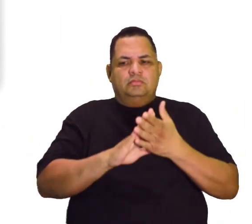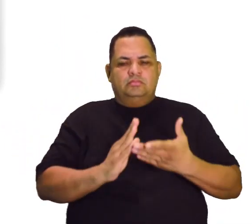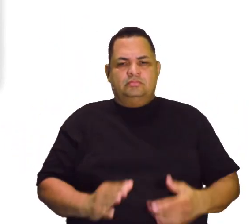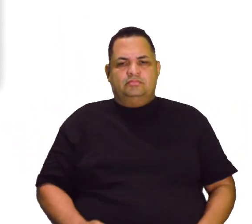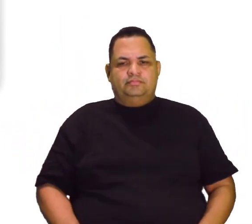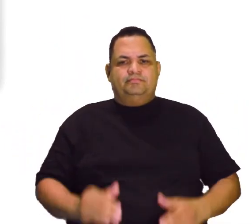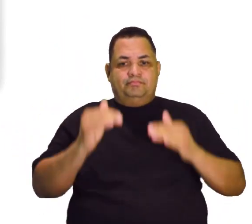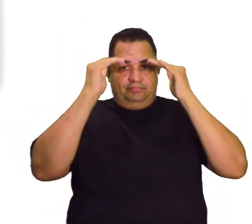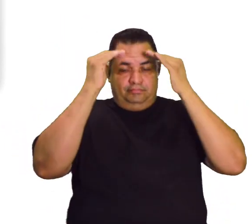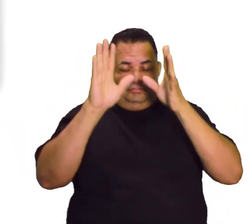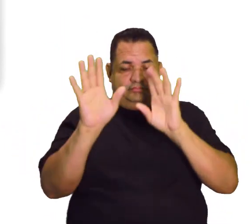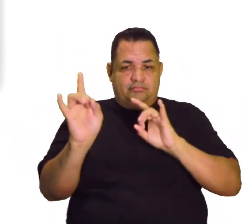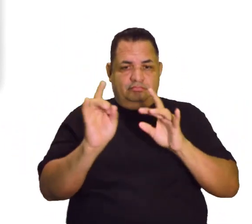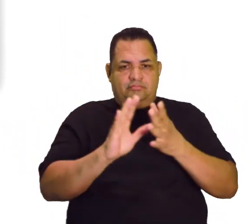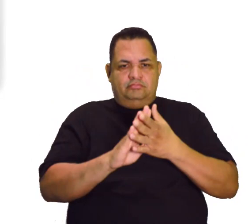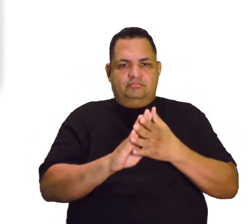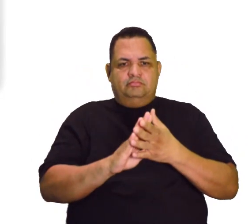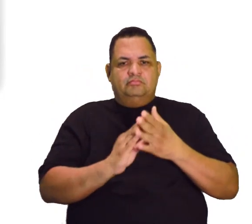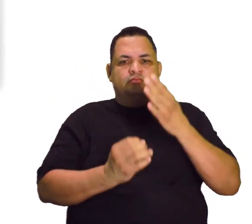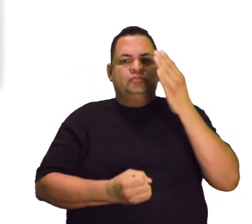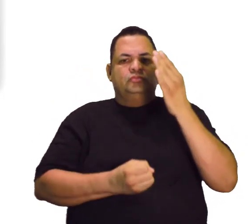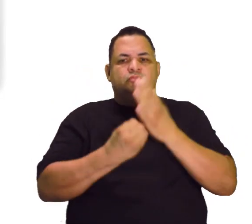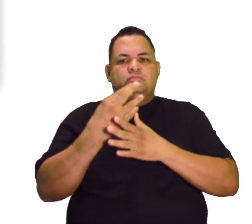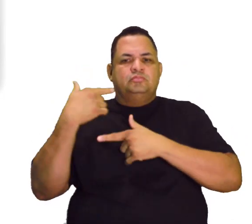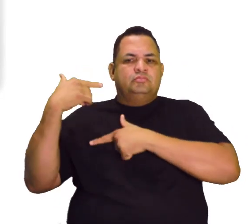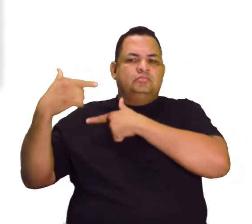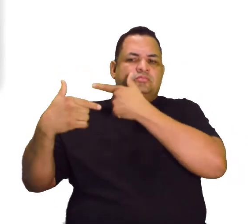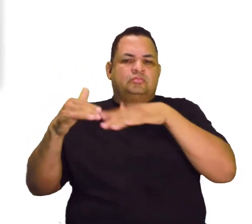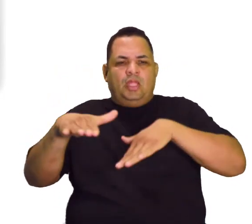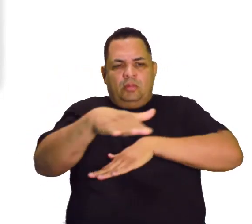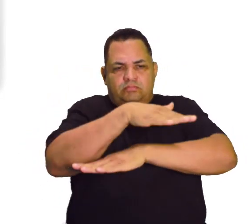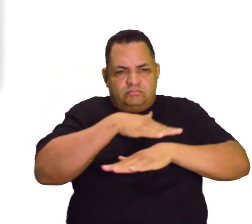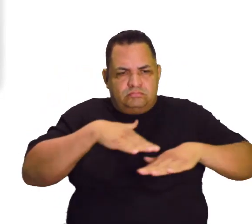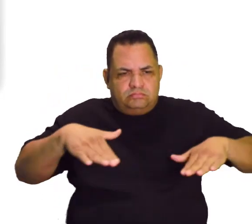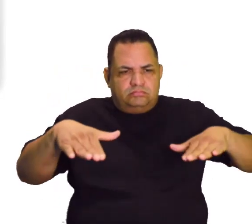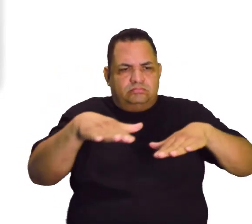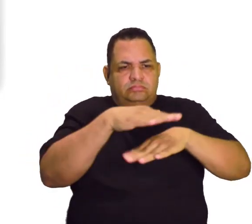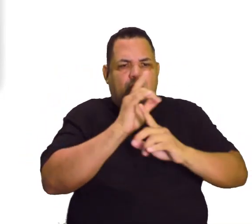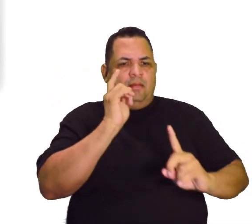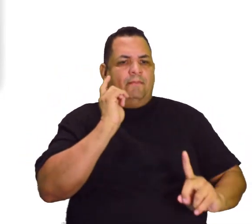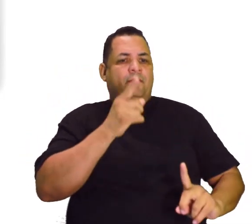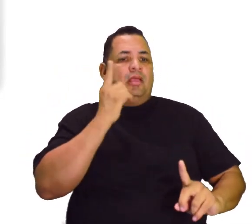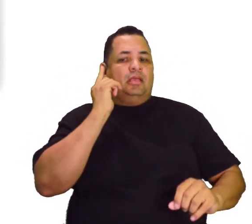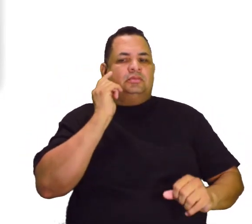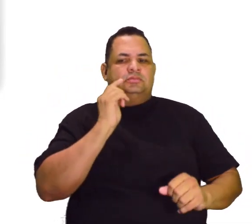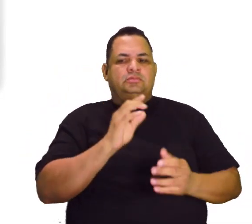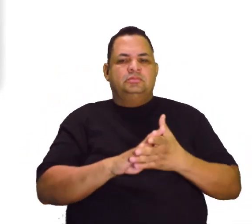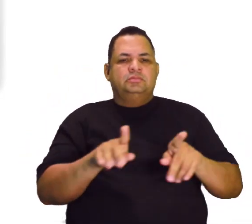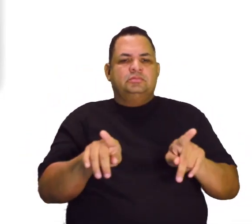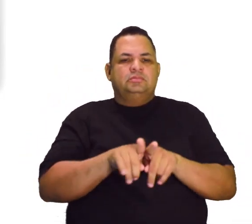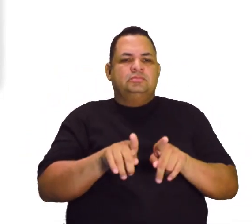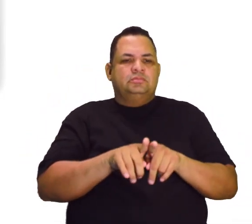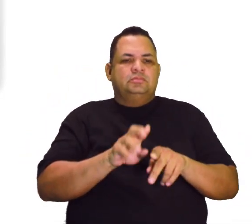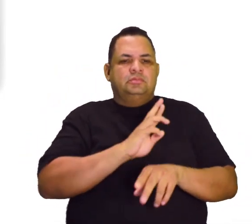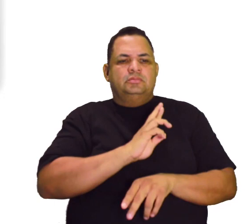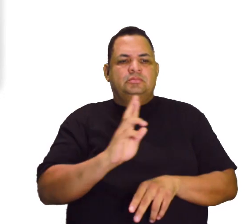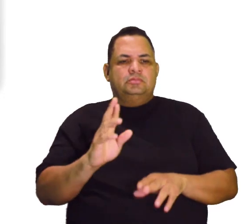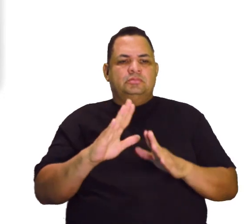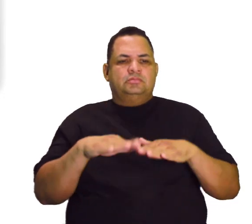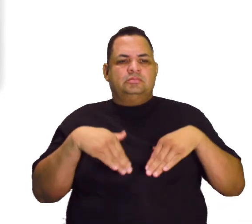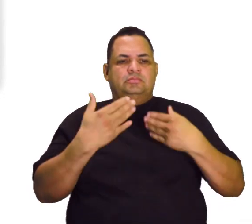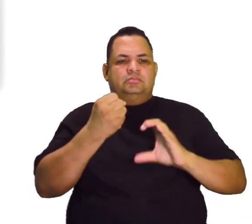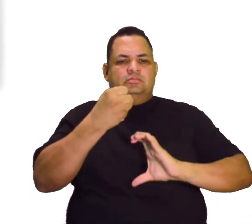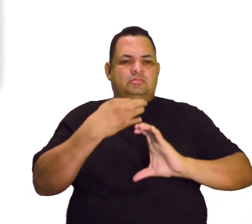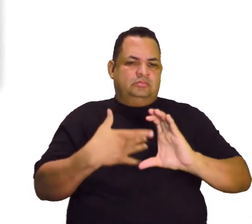seguidos por eles, né? Então, são oriundos de antigos rituais mágicos e religiosos, as danças folclóricas. Qual